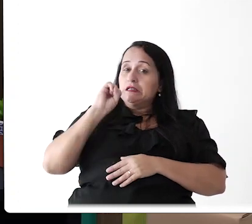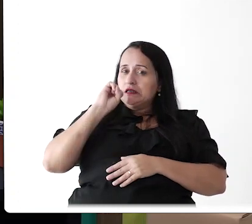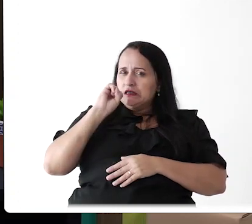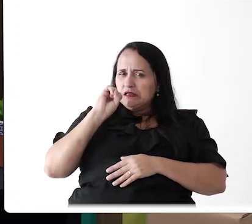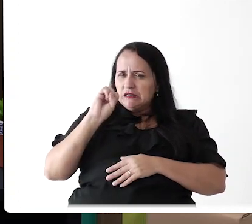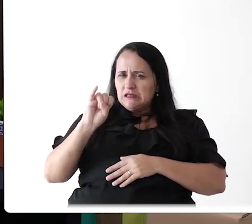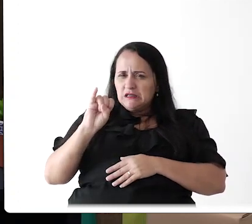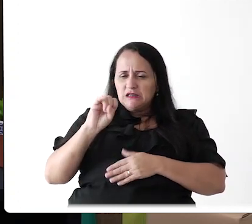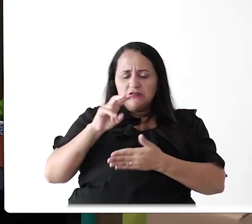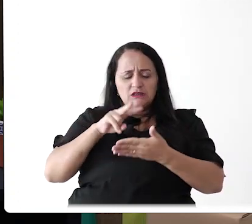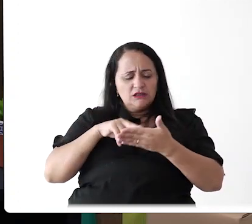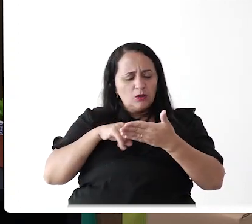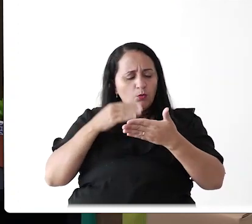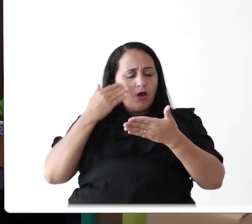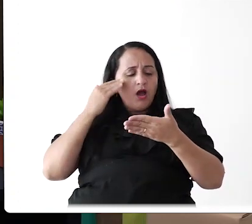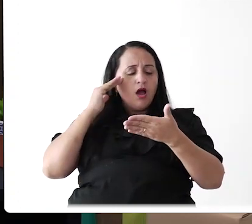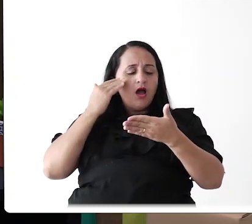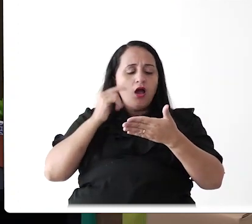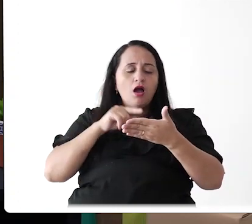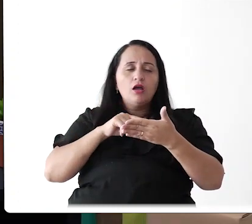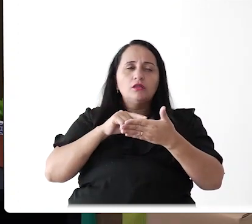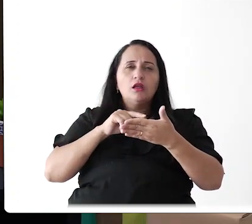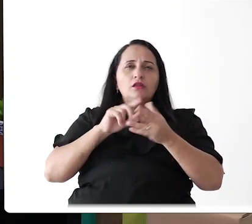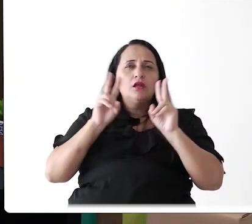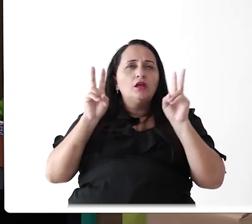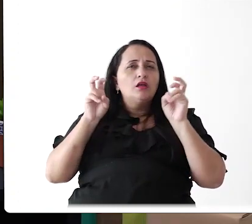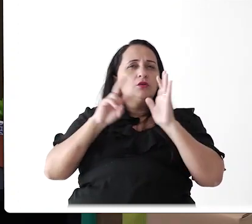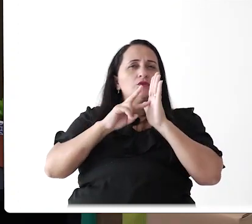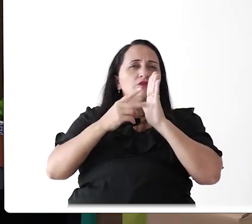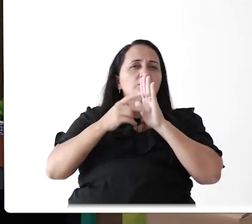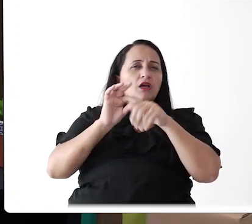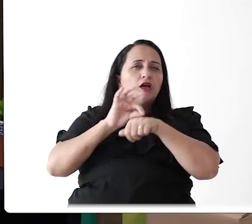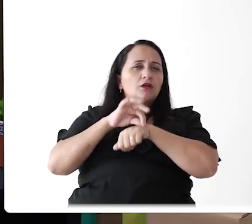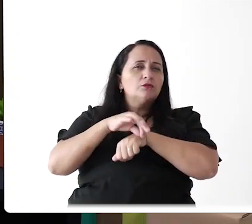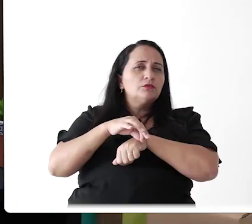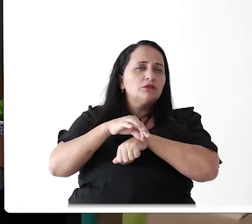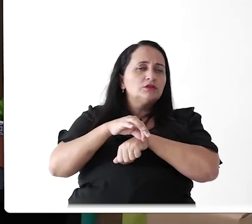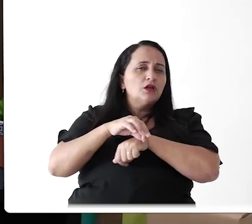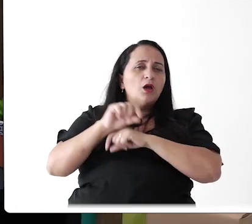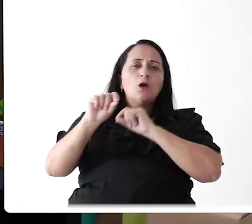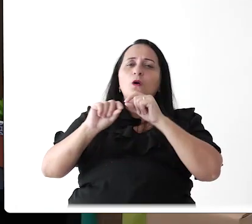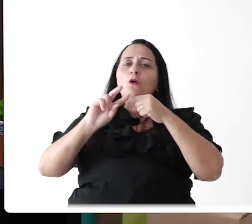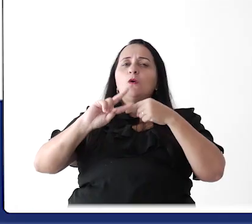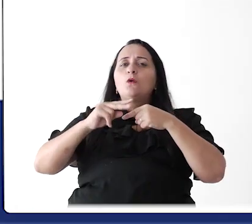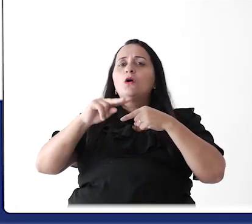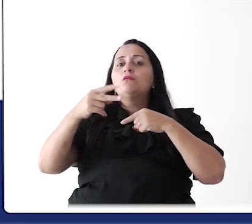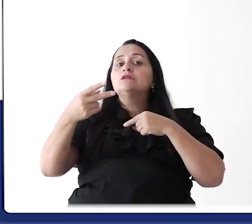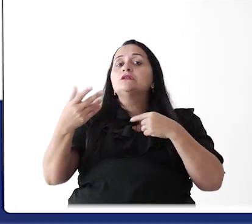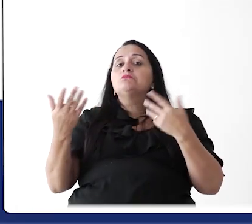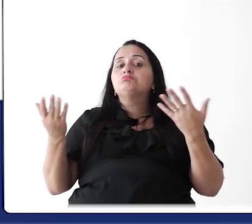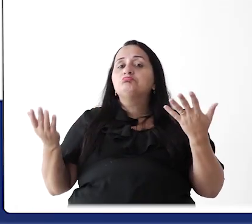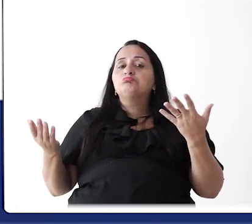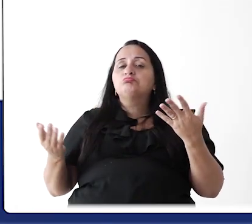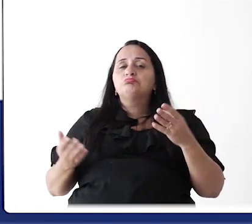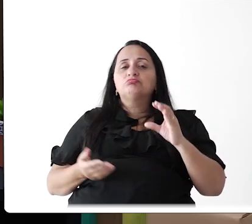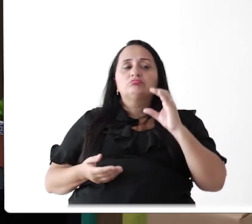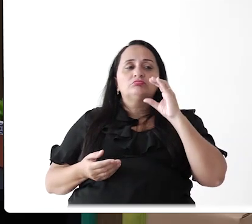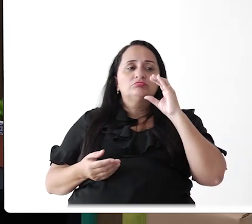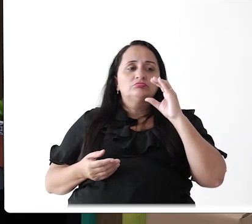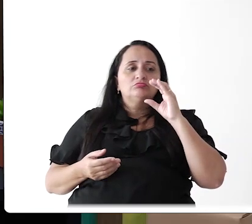ele decifrar as formiguinhas pretas, qual vai ser a consequência disso? Será? Ou